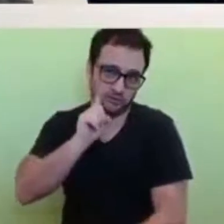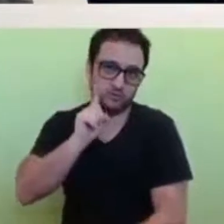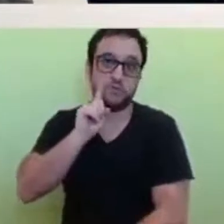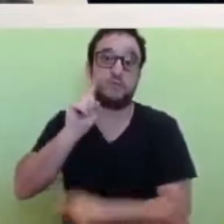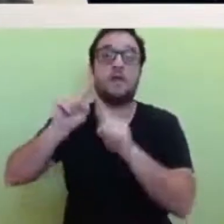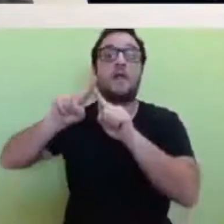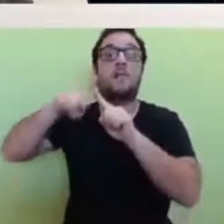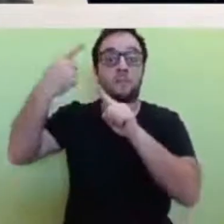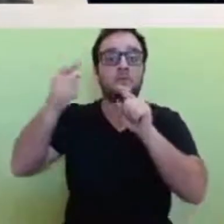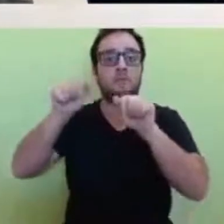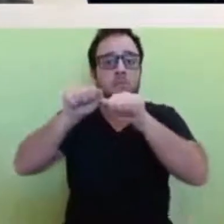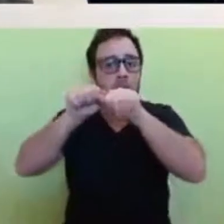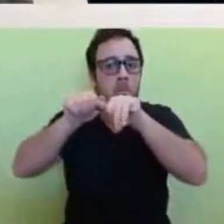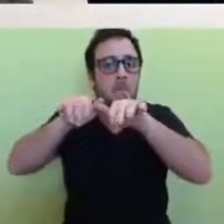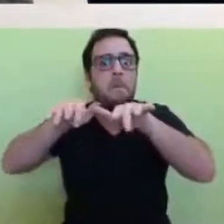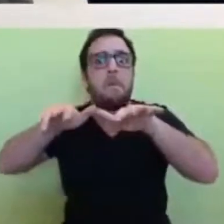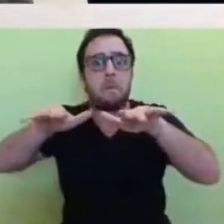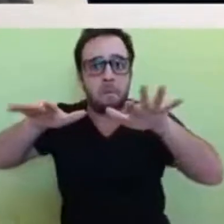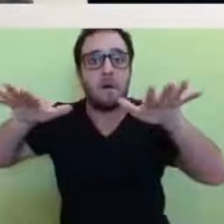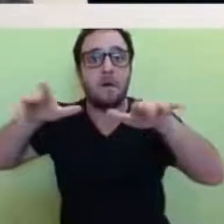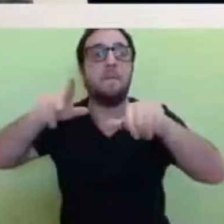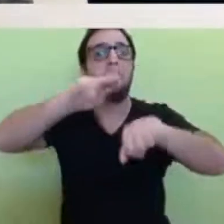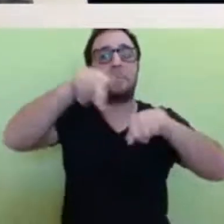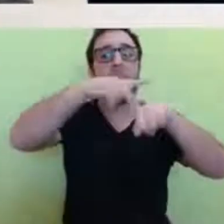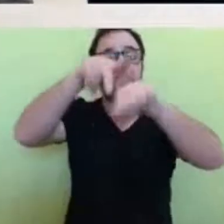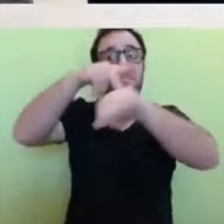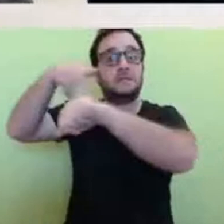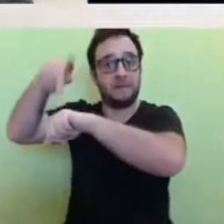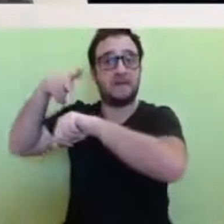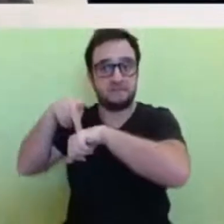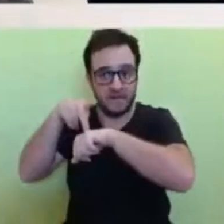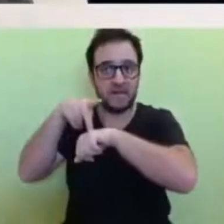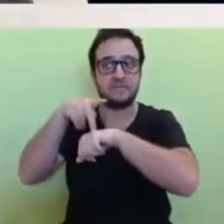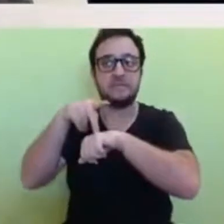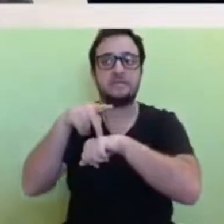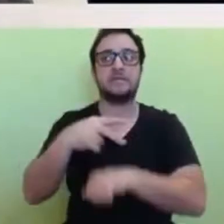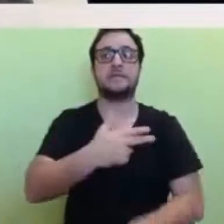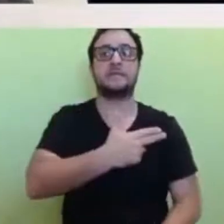e hoje ainda passa por aprimoramentos e é usado em